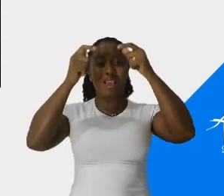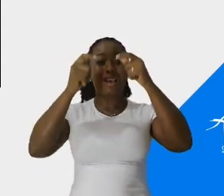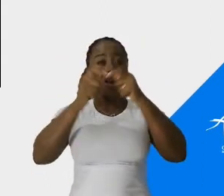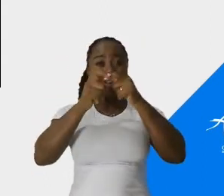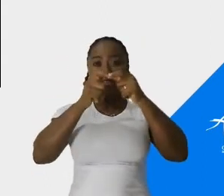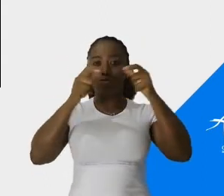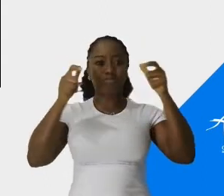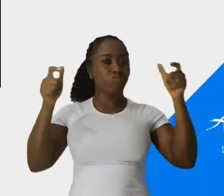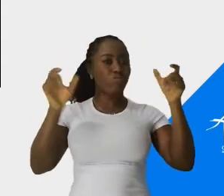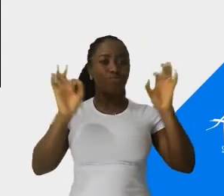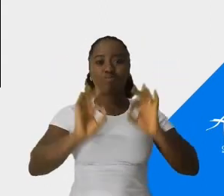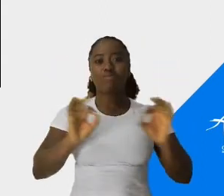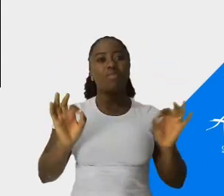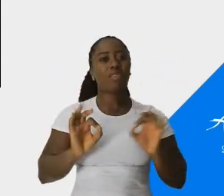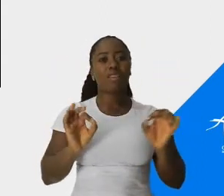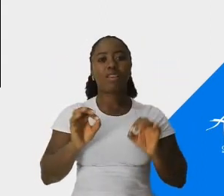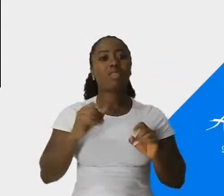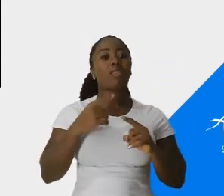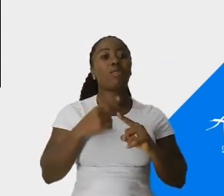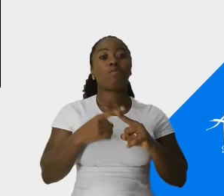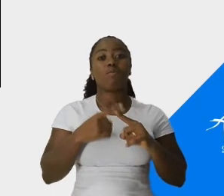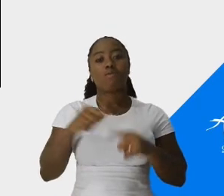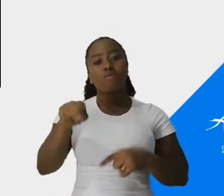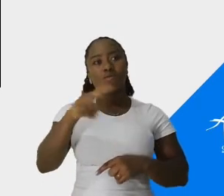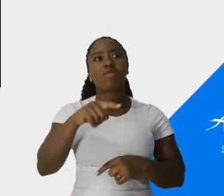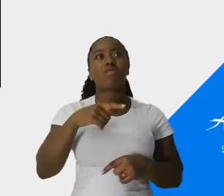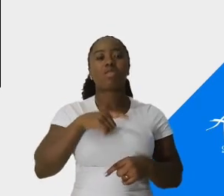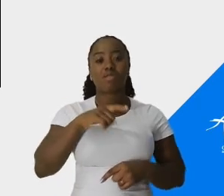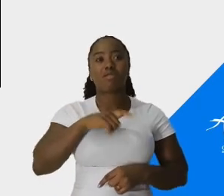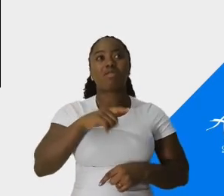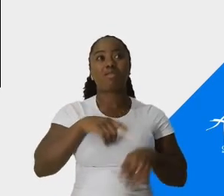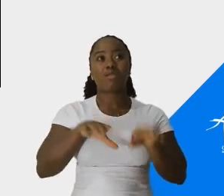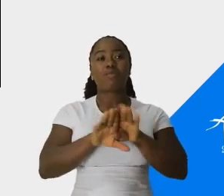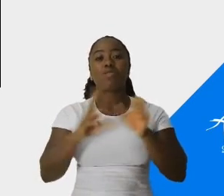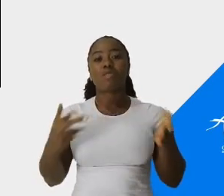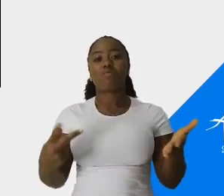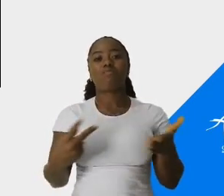você acaba tendo essas alterações. Certo?